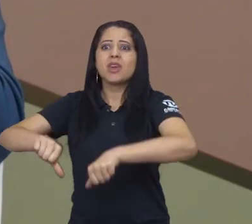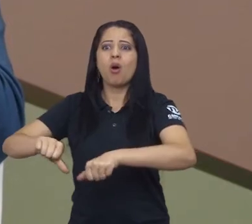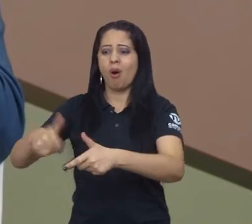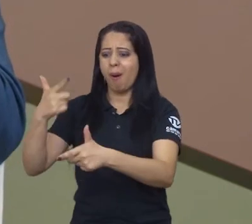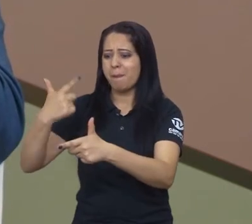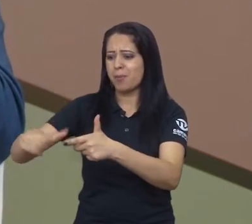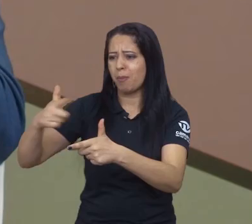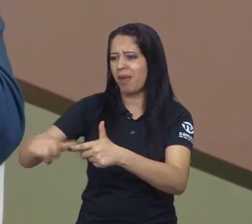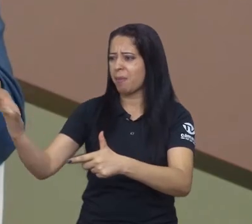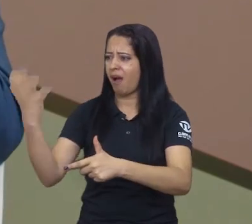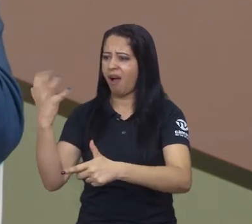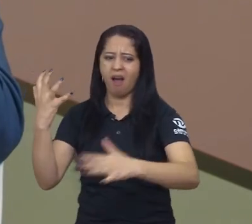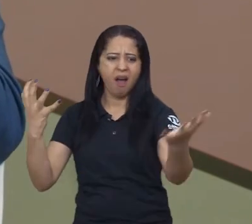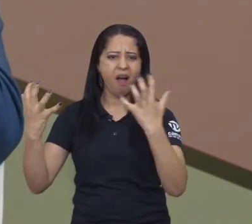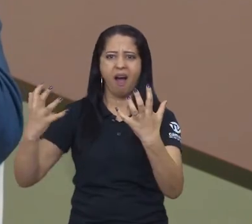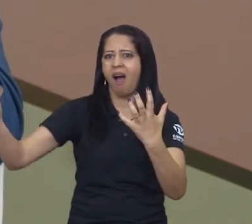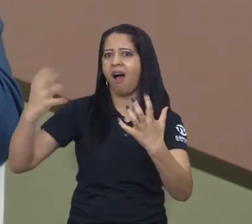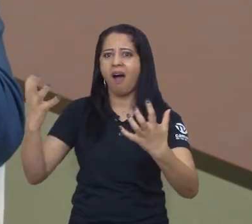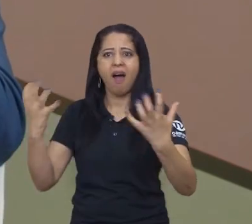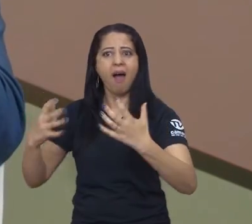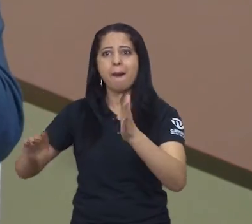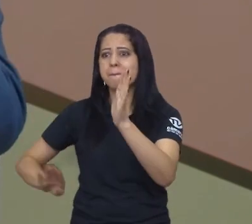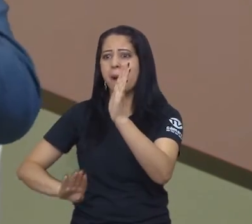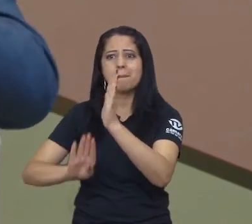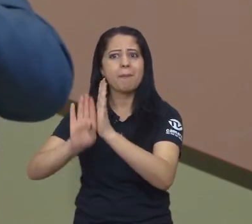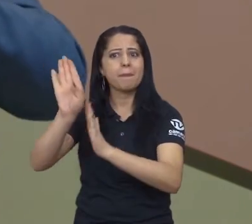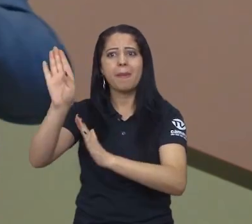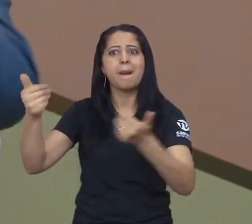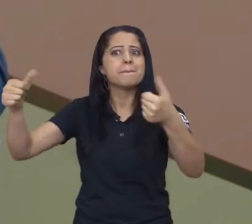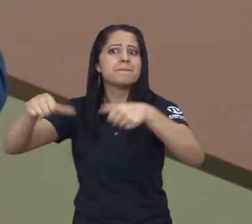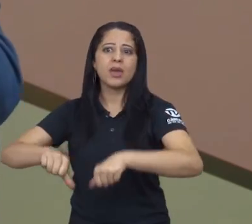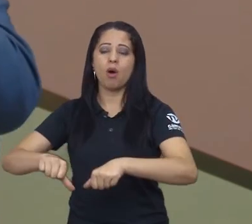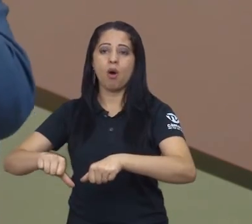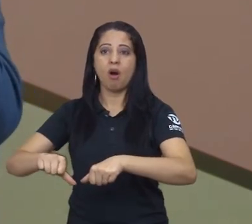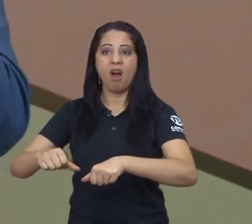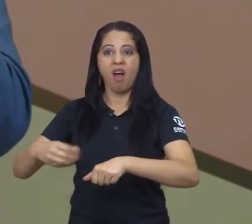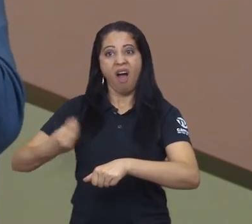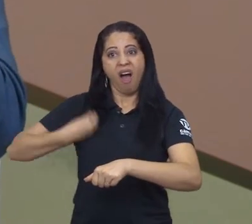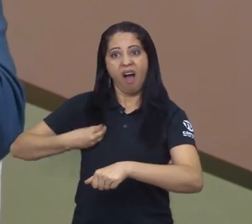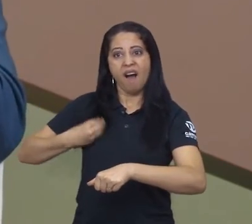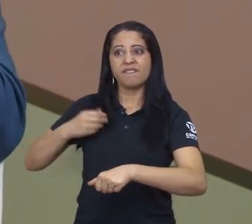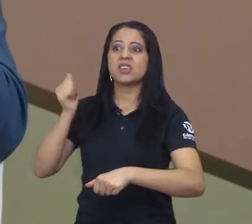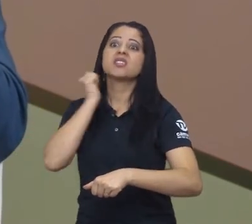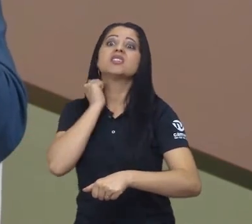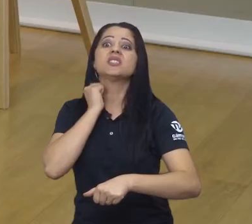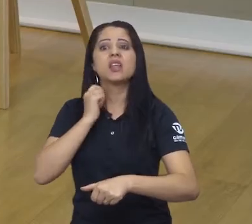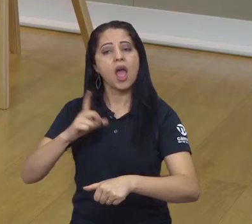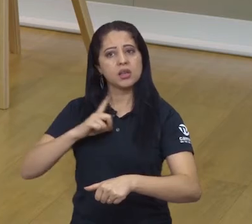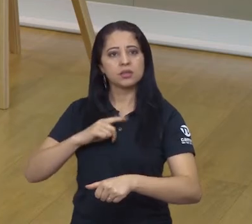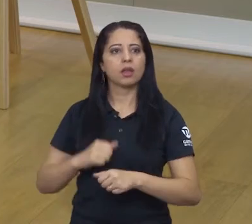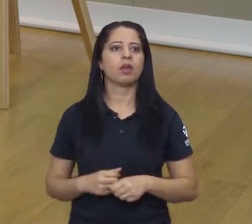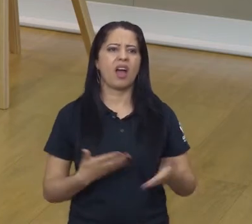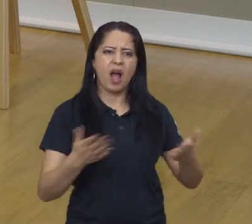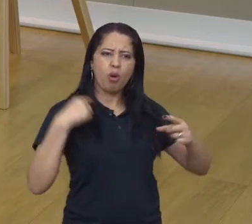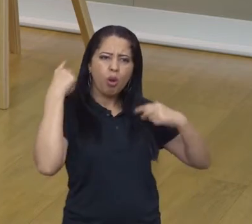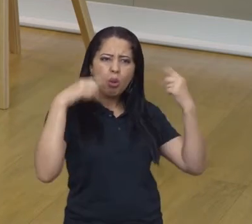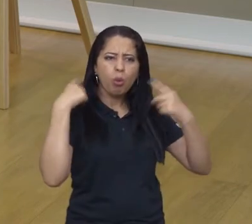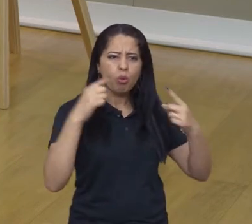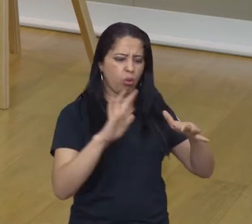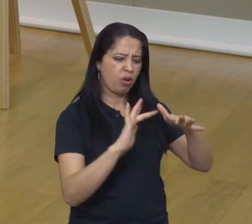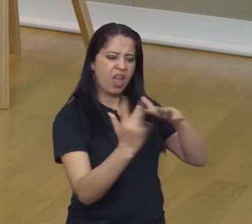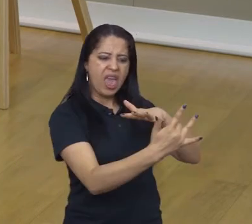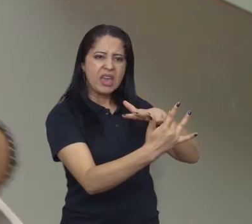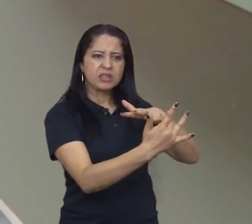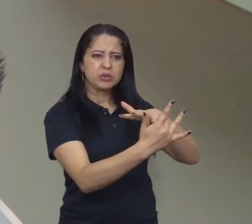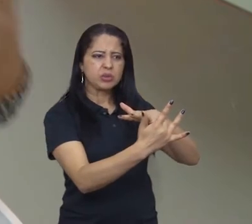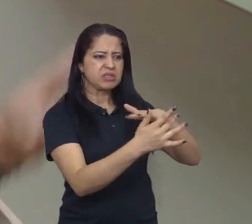você tem mata um leão a cada meia hora então você a su a vida é estressada antes não tin loucura também né o pessoal a gente tá ligado